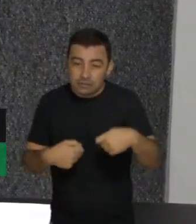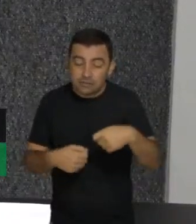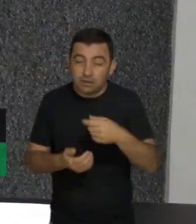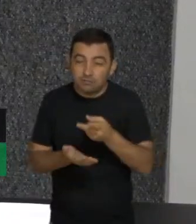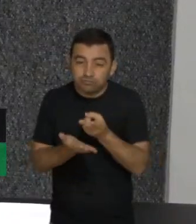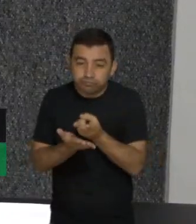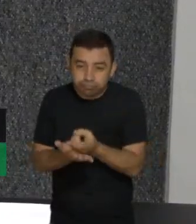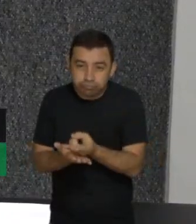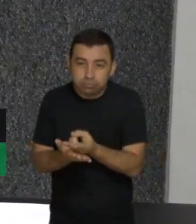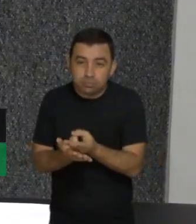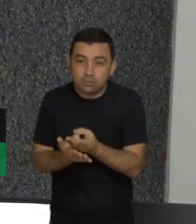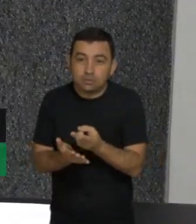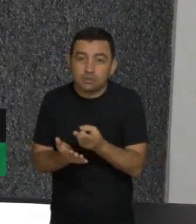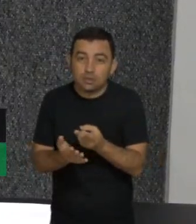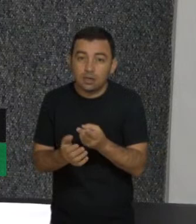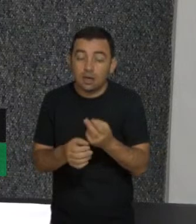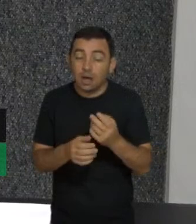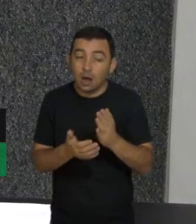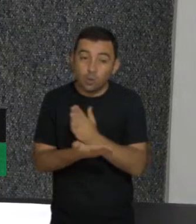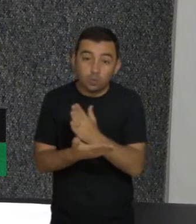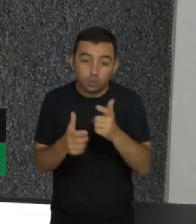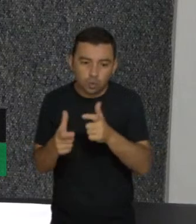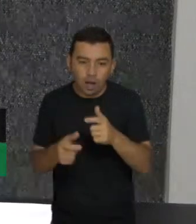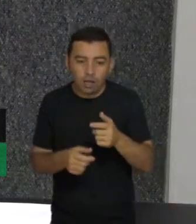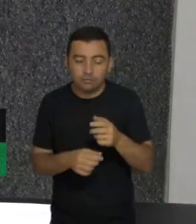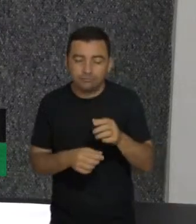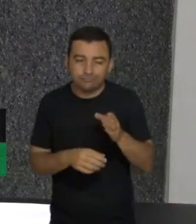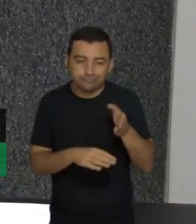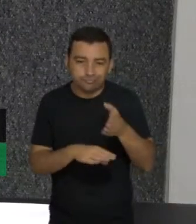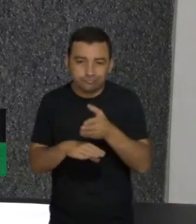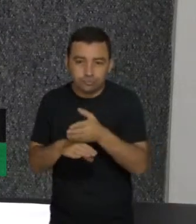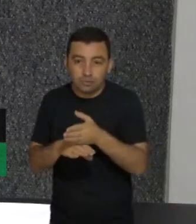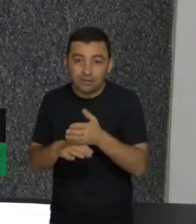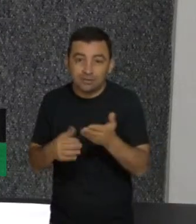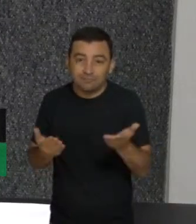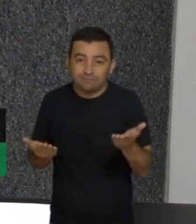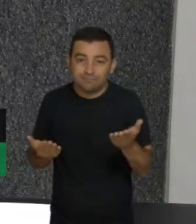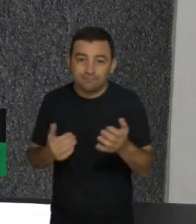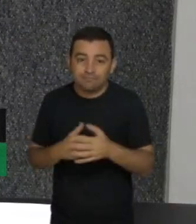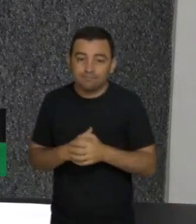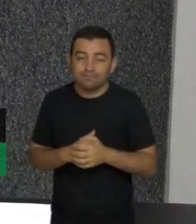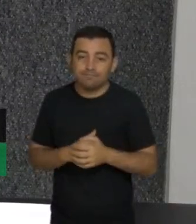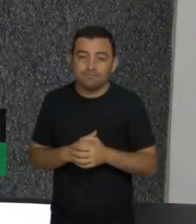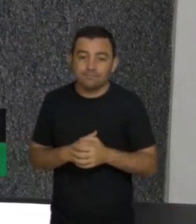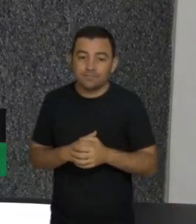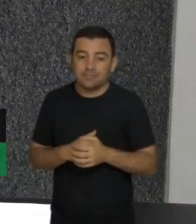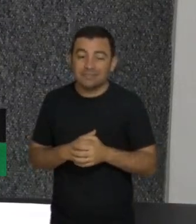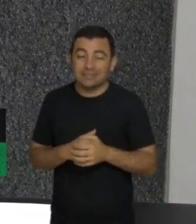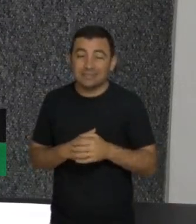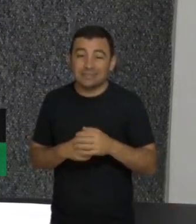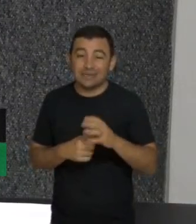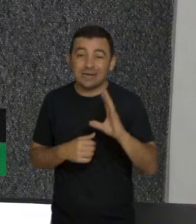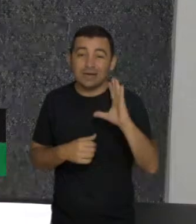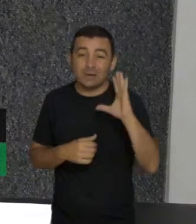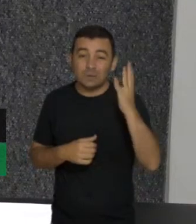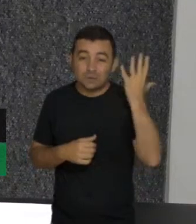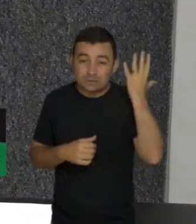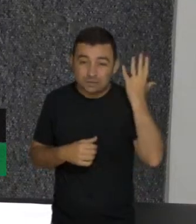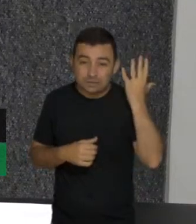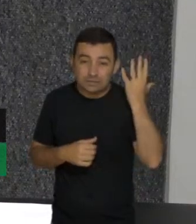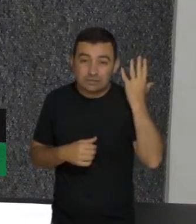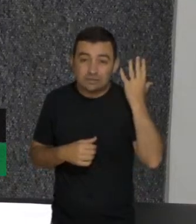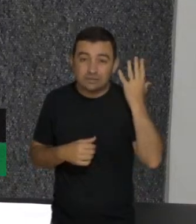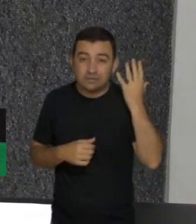em alguns ambulatórios e felizmente eh houve houve uma